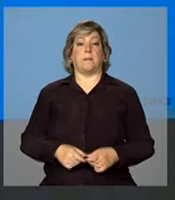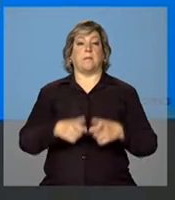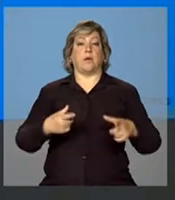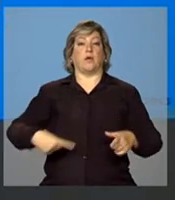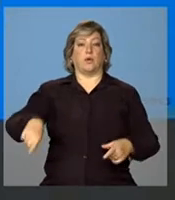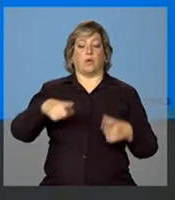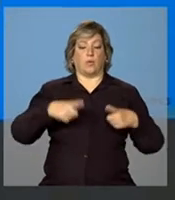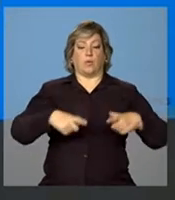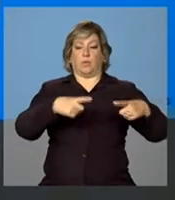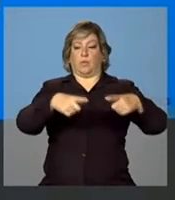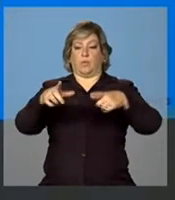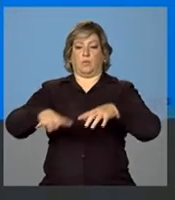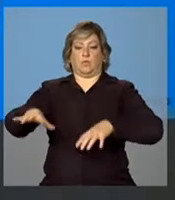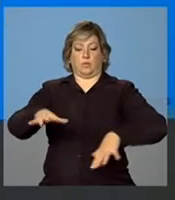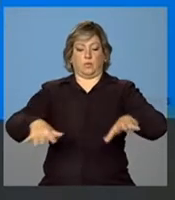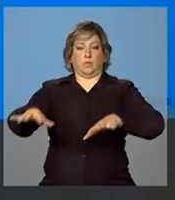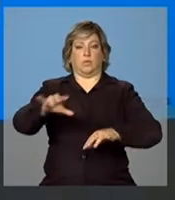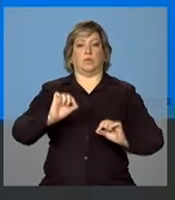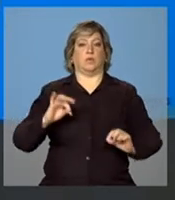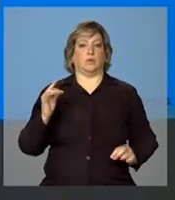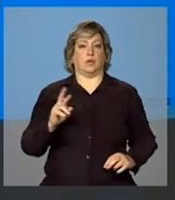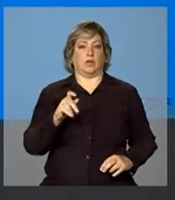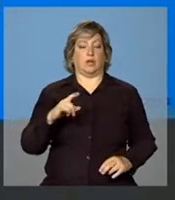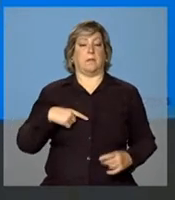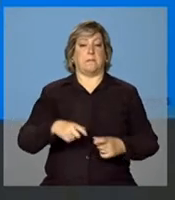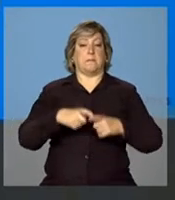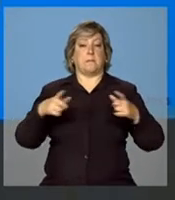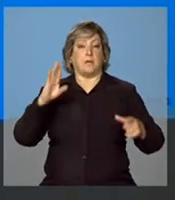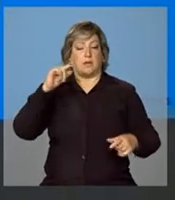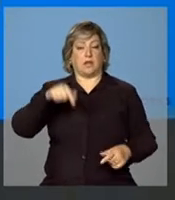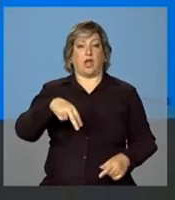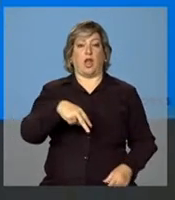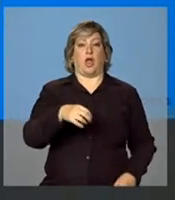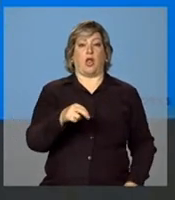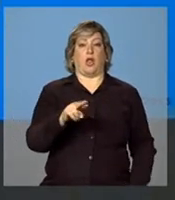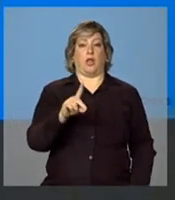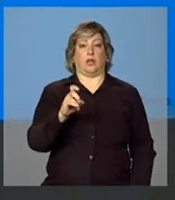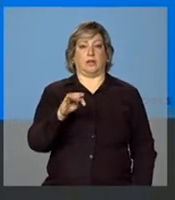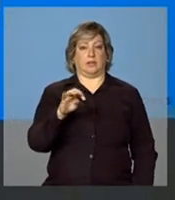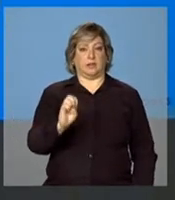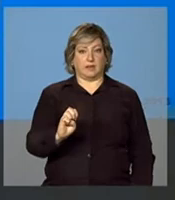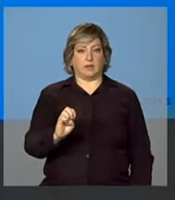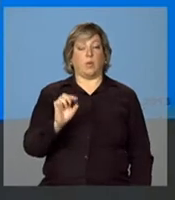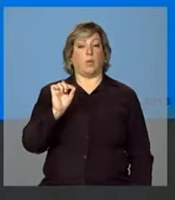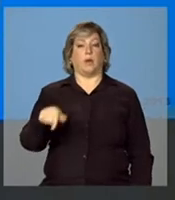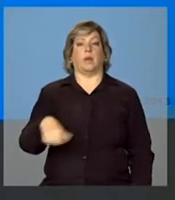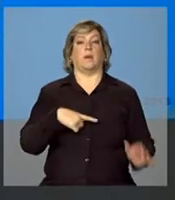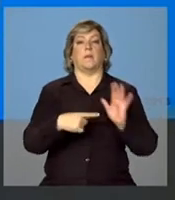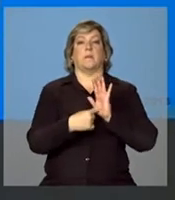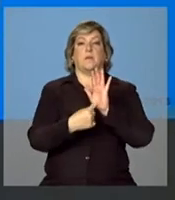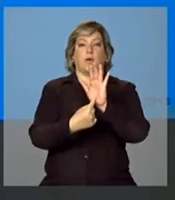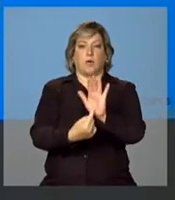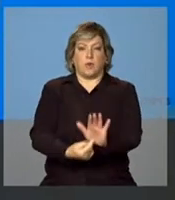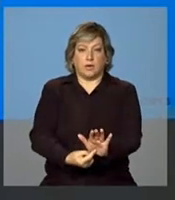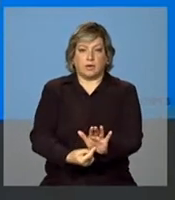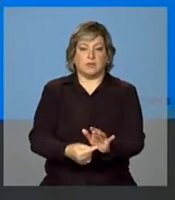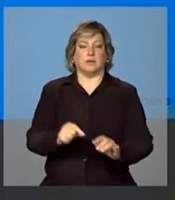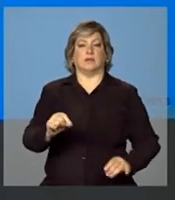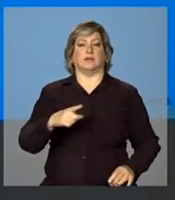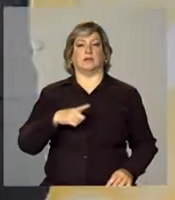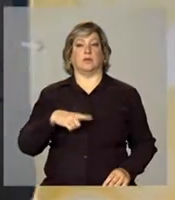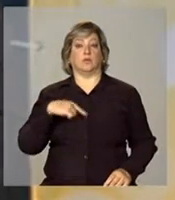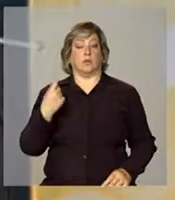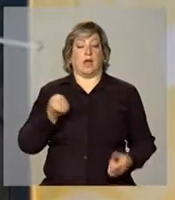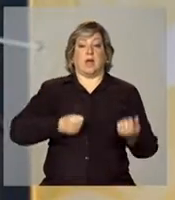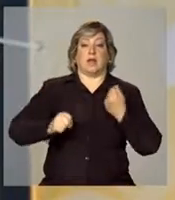das regiões, onde está as maiores adesões, está localizada na região Nordeste. Tá? O que mostra é o anseio,